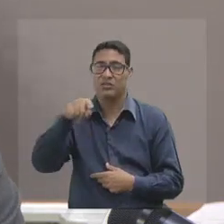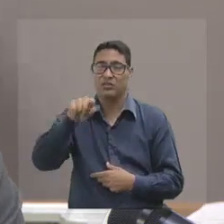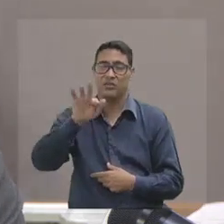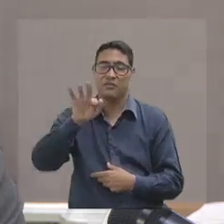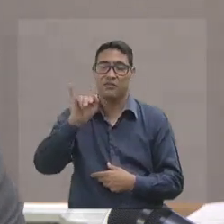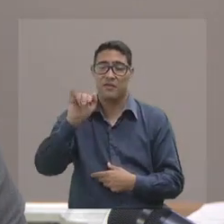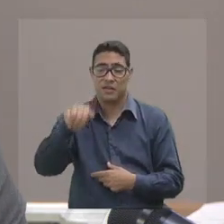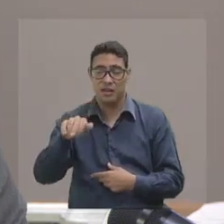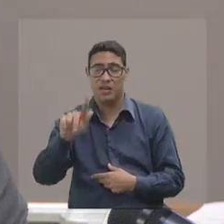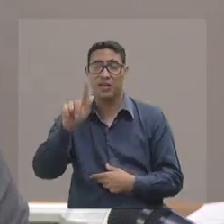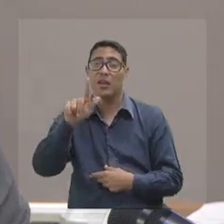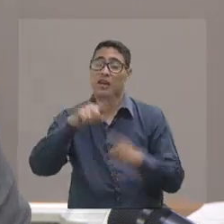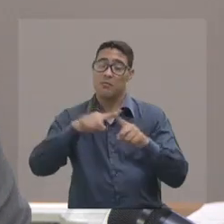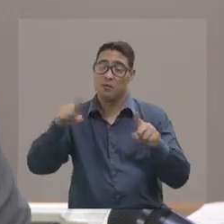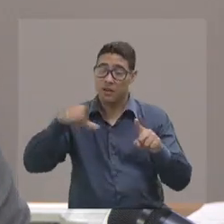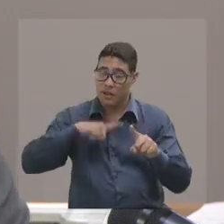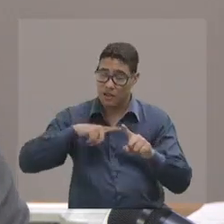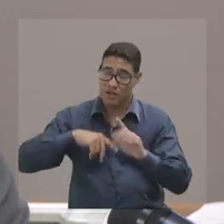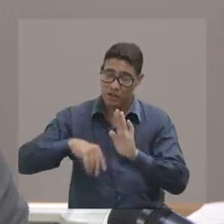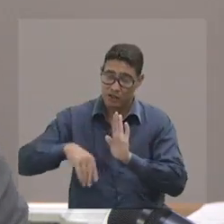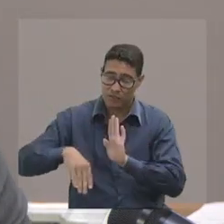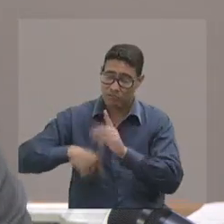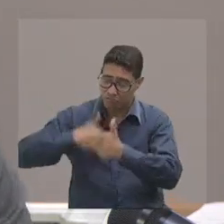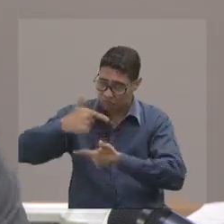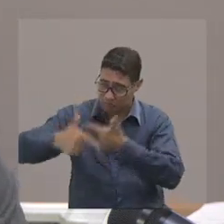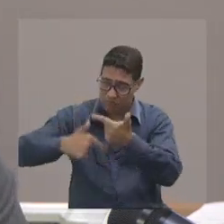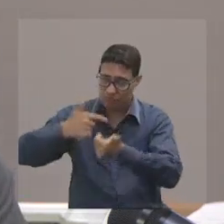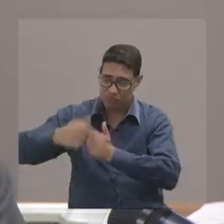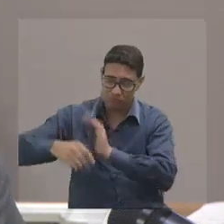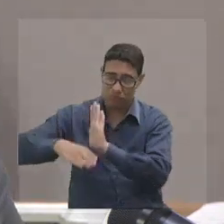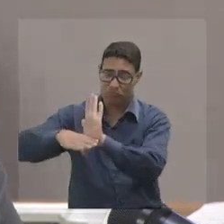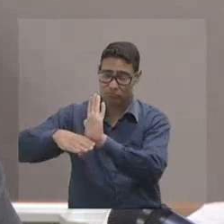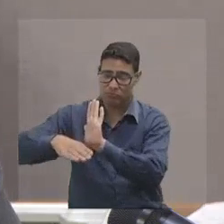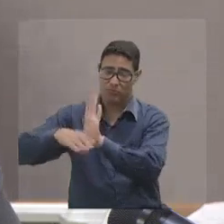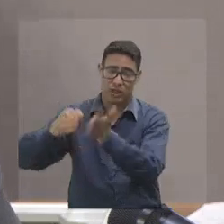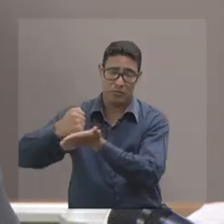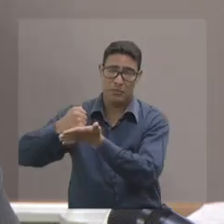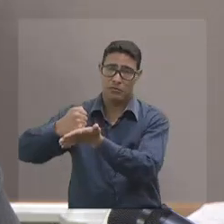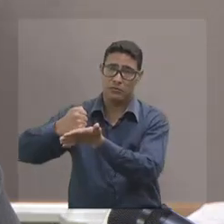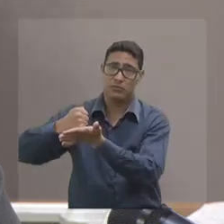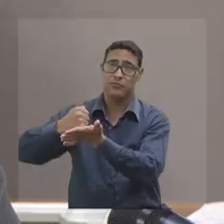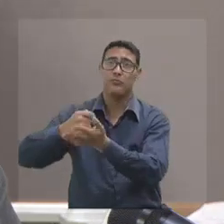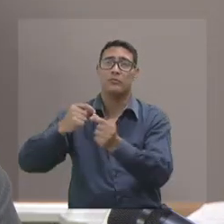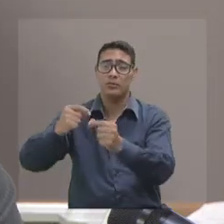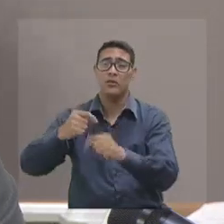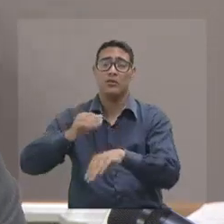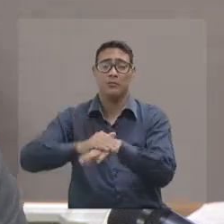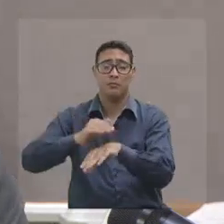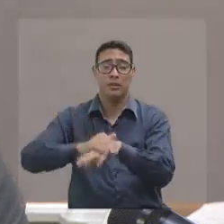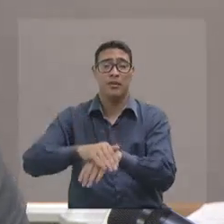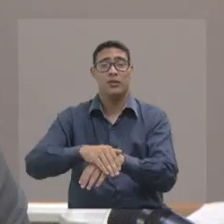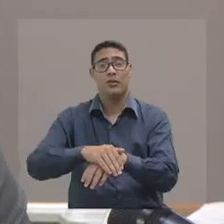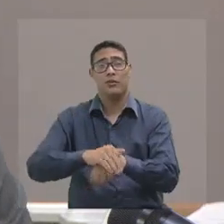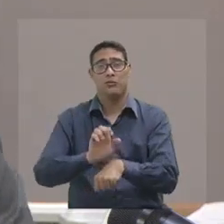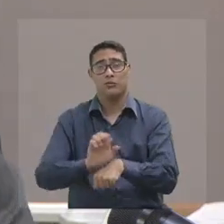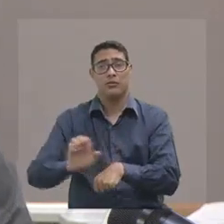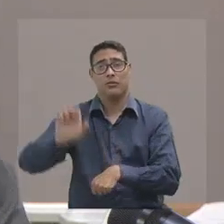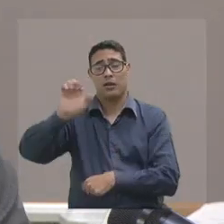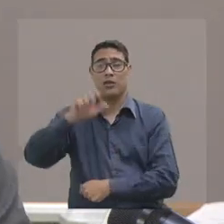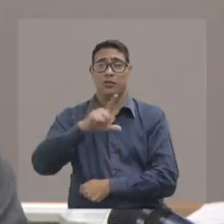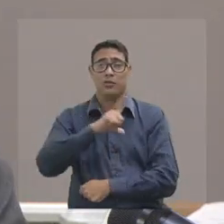tem agido de forma colaborativa é para que o Estado tem assim